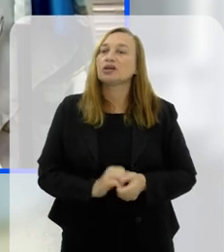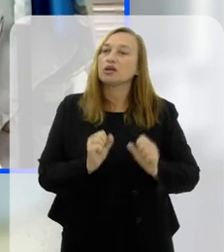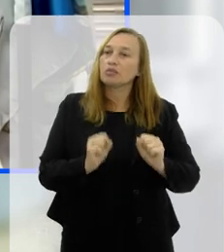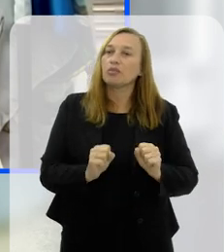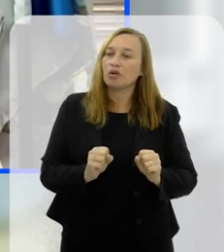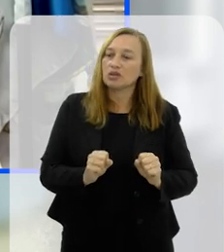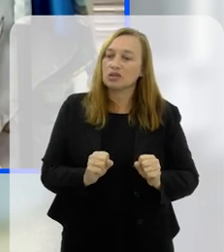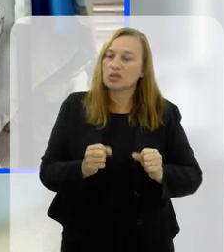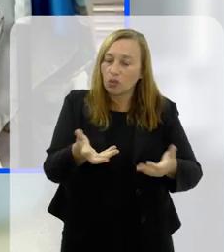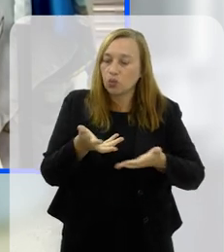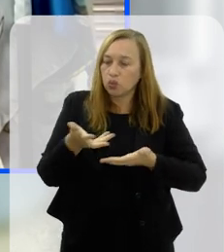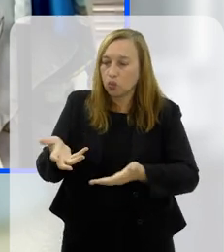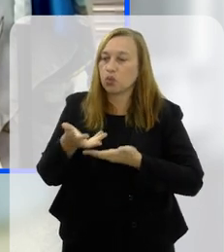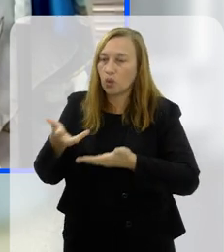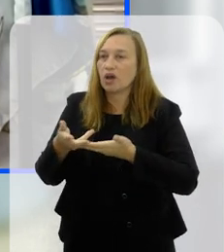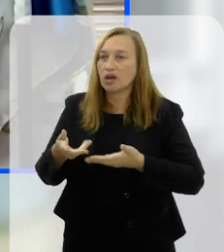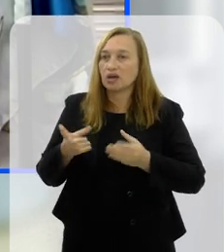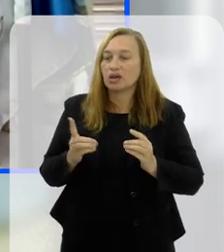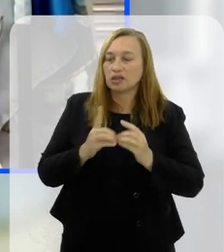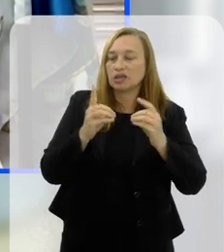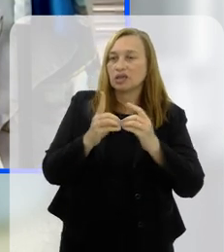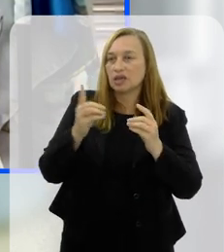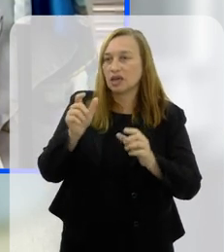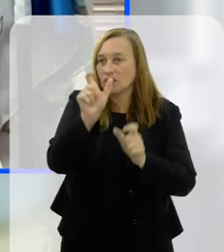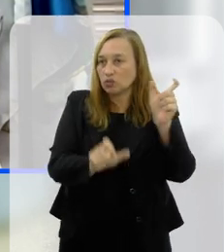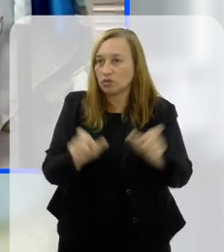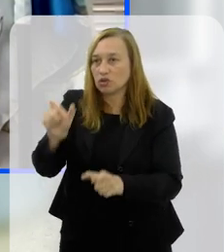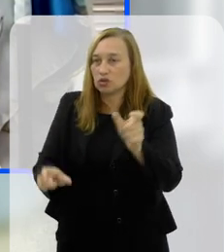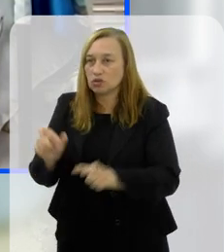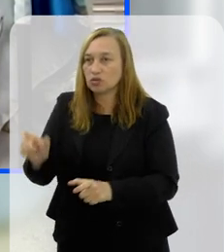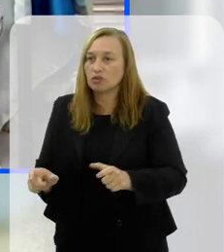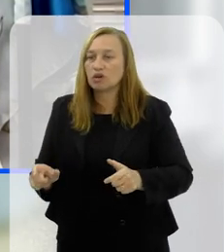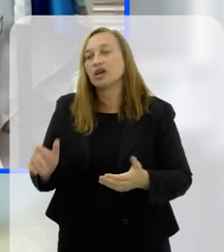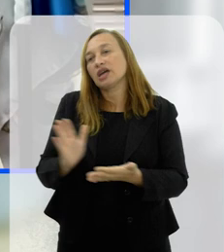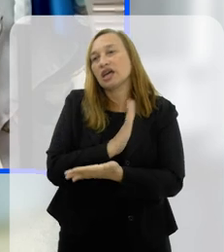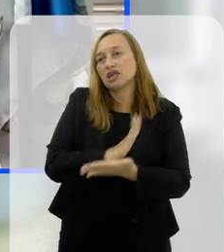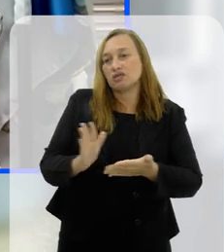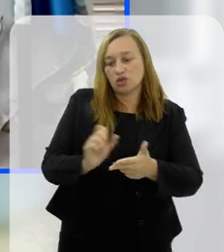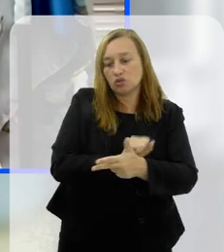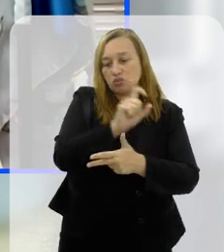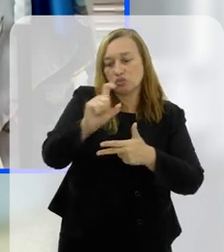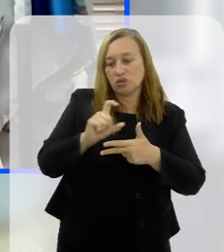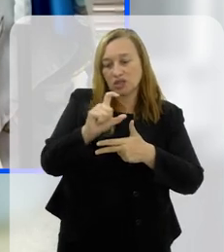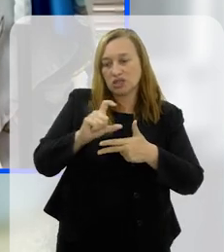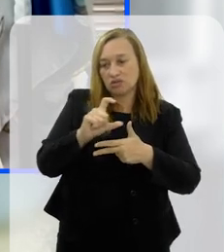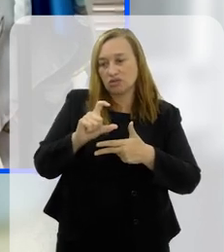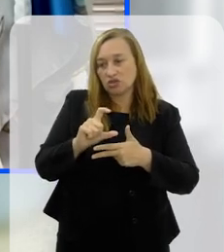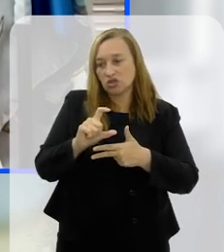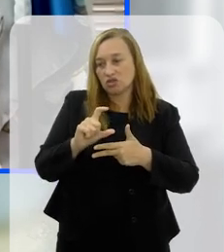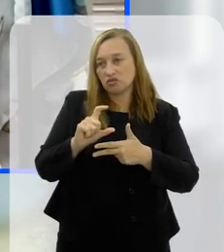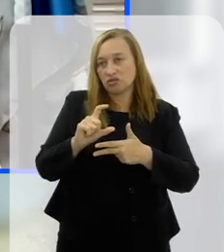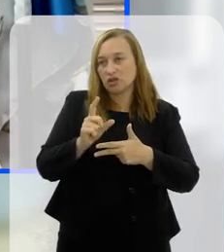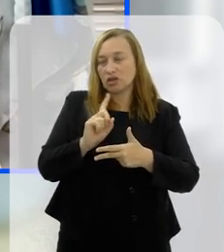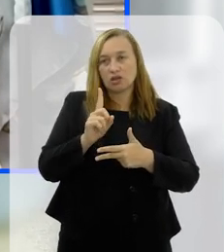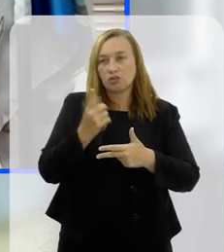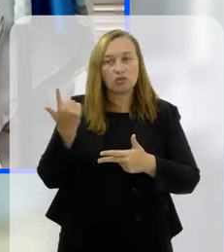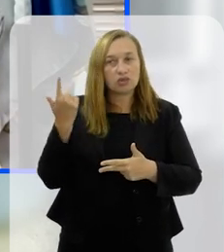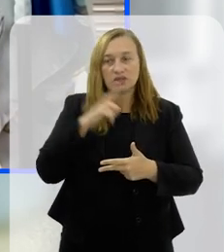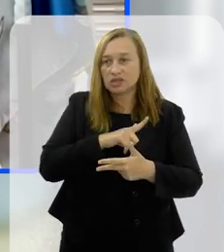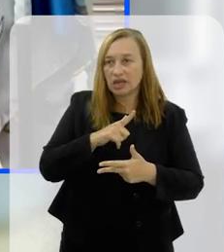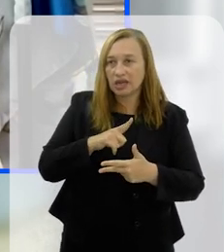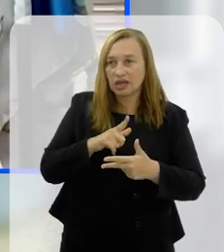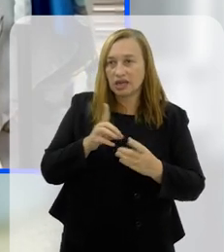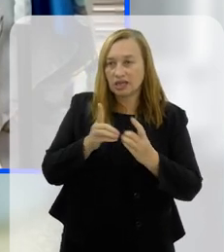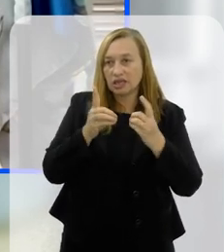atender essas pessoas que não são atendidas certo muitas das vezes pelo poder executivo mas aqui não